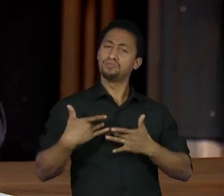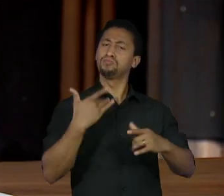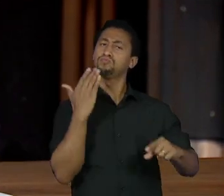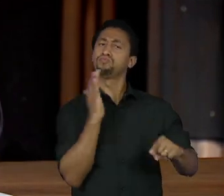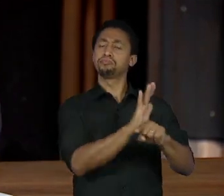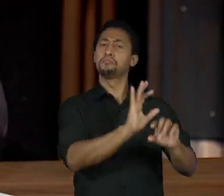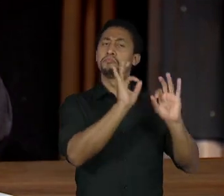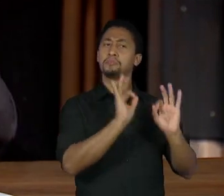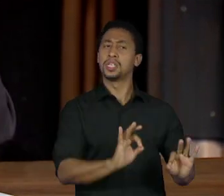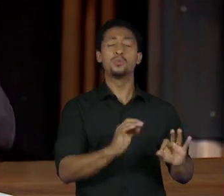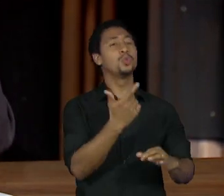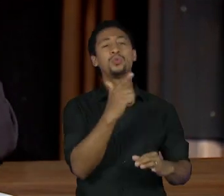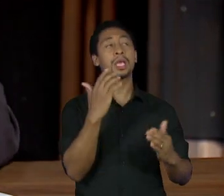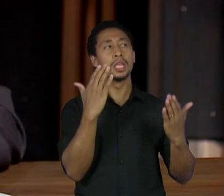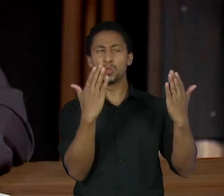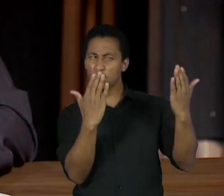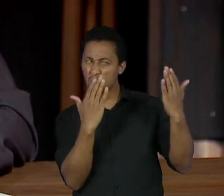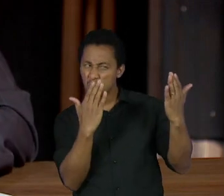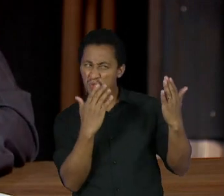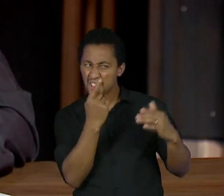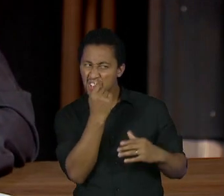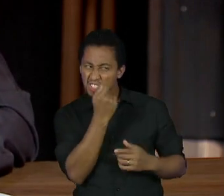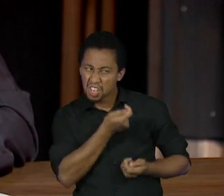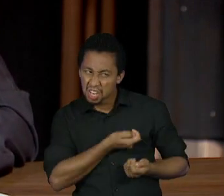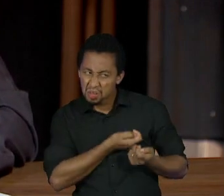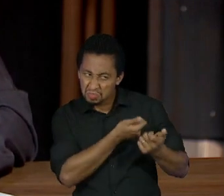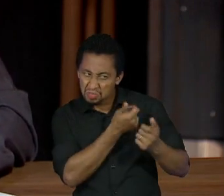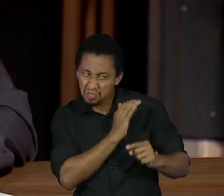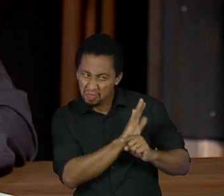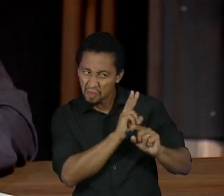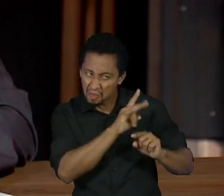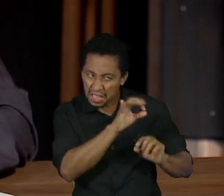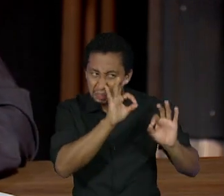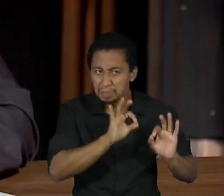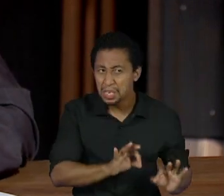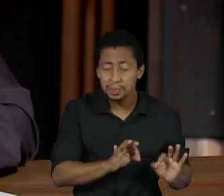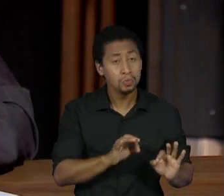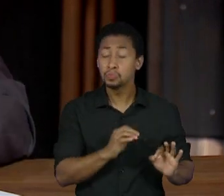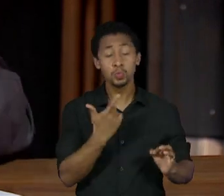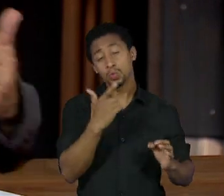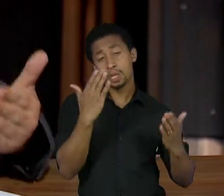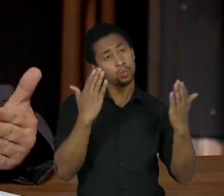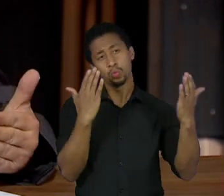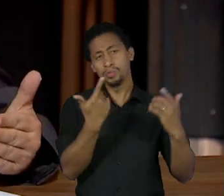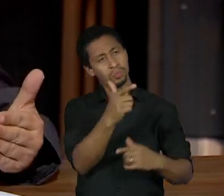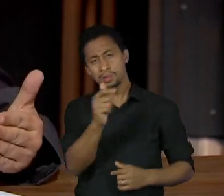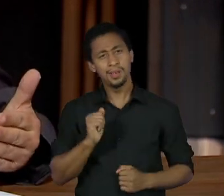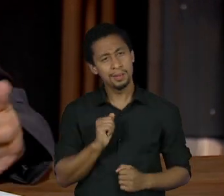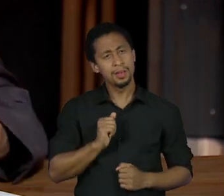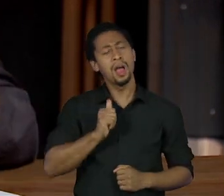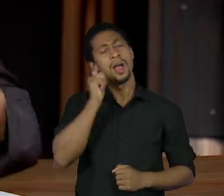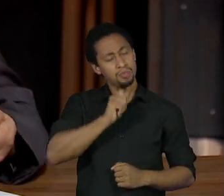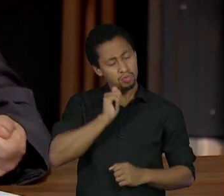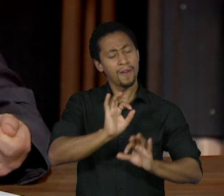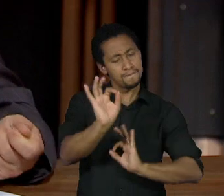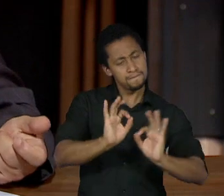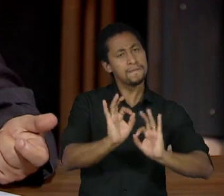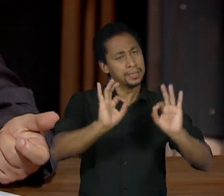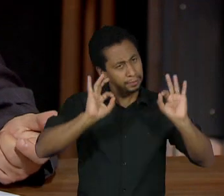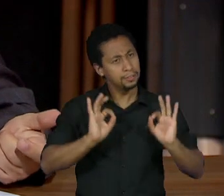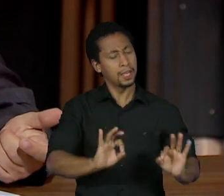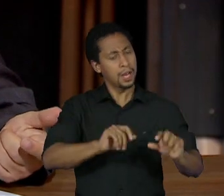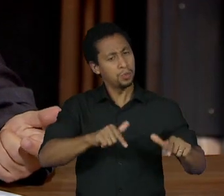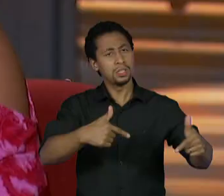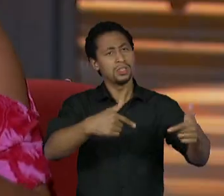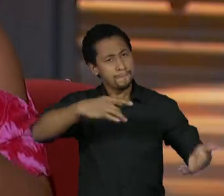com essas mulheres todas aí na linha de frente, como você falou, a gente percebeu que não há desvio, que há ação de